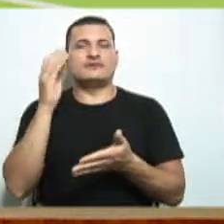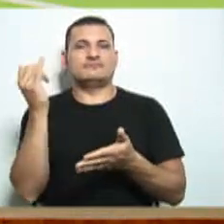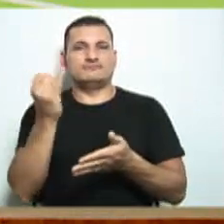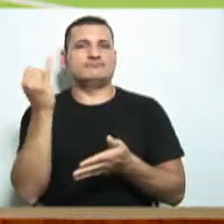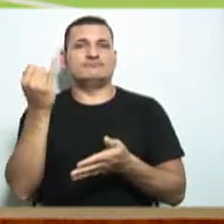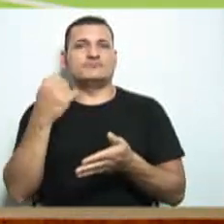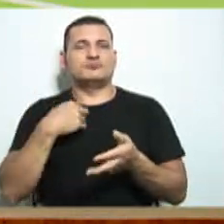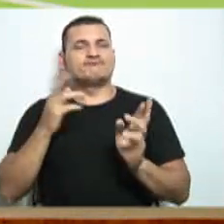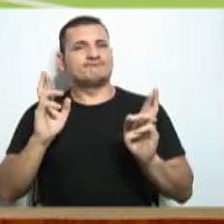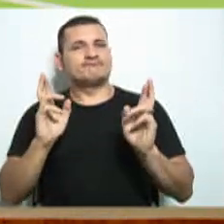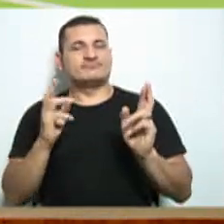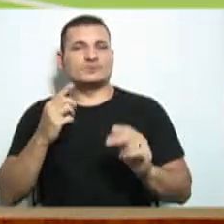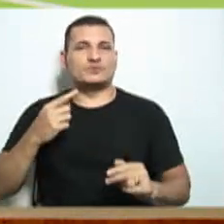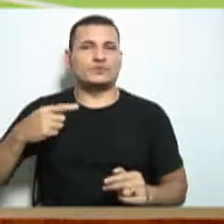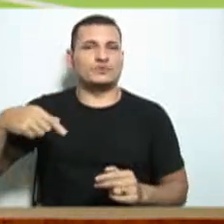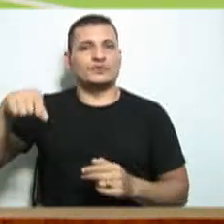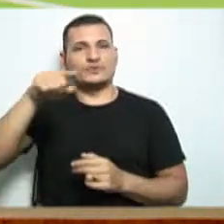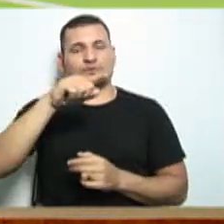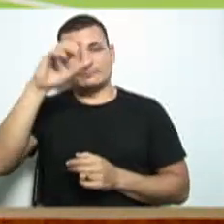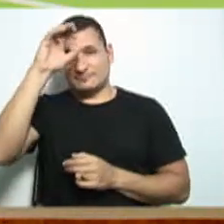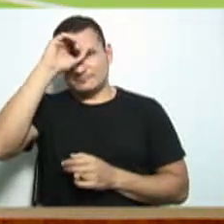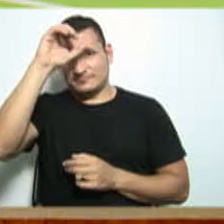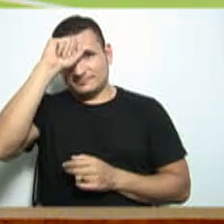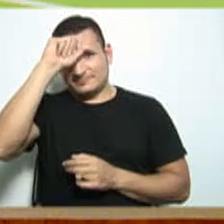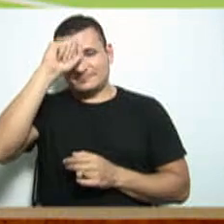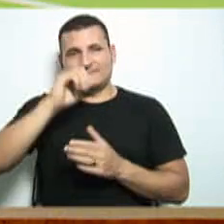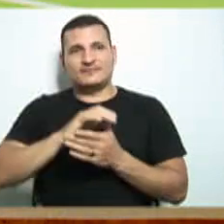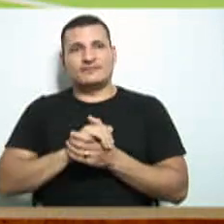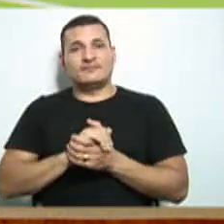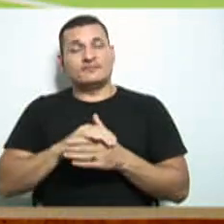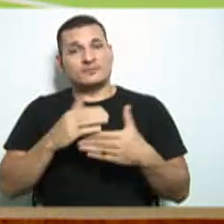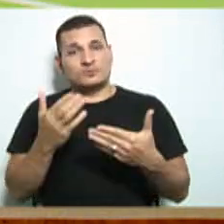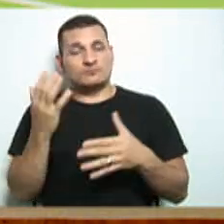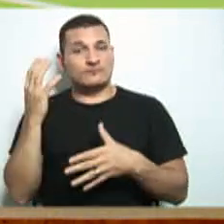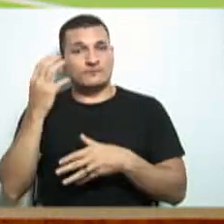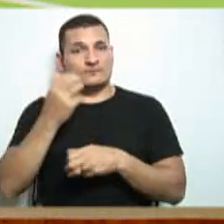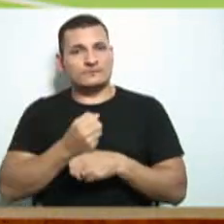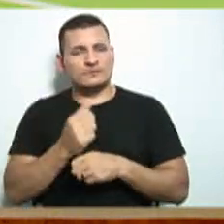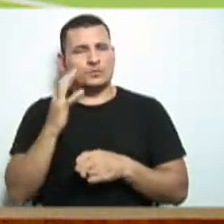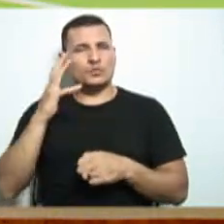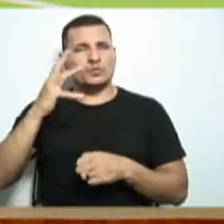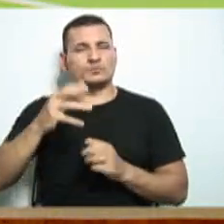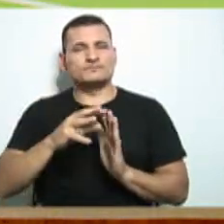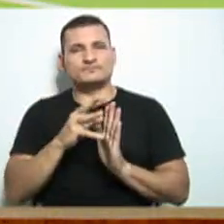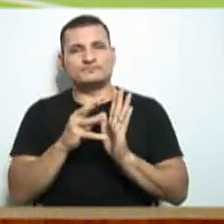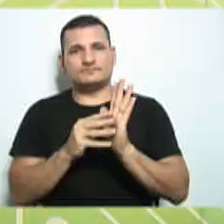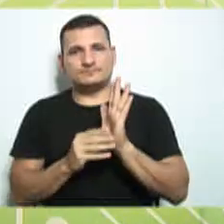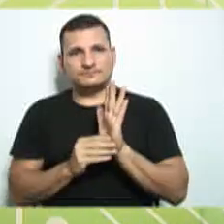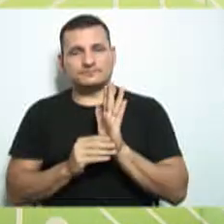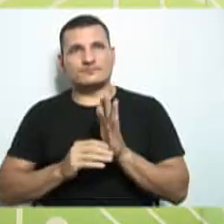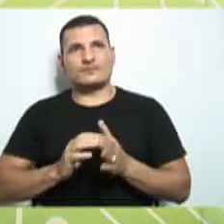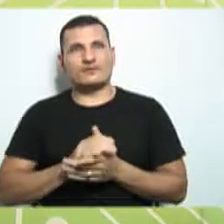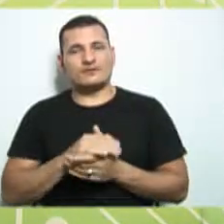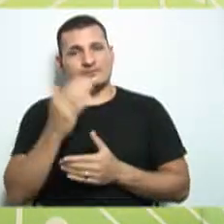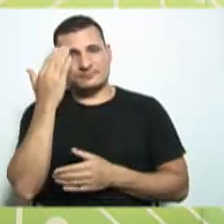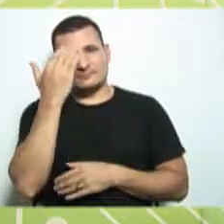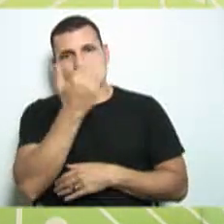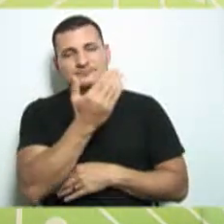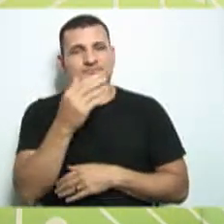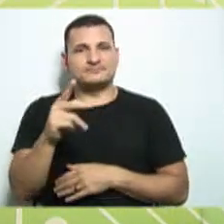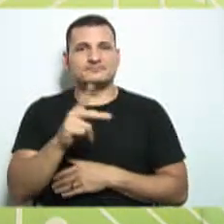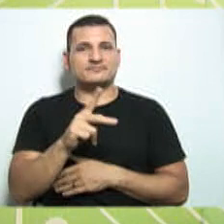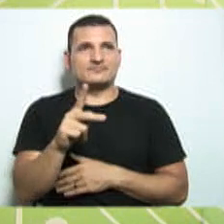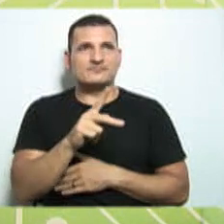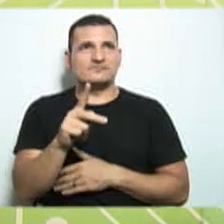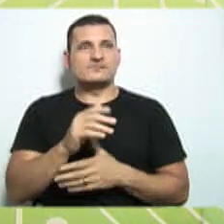vocês todos tenham aprendido e com essa vamos revisar todo o conteúdo. Valeu, professor, muito obrigado, né?